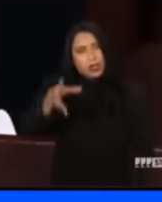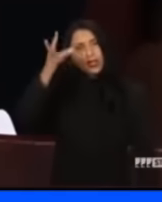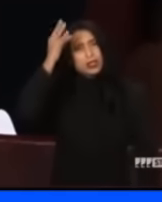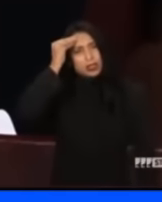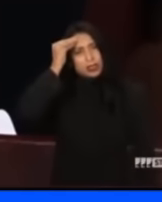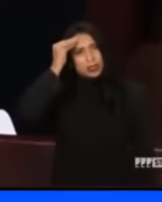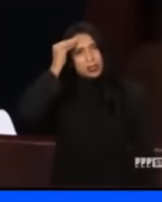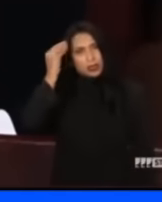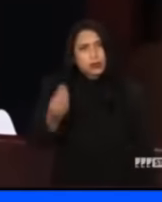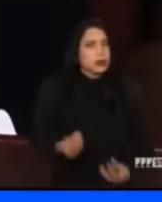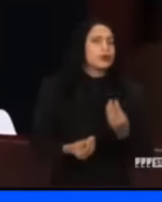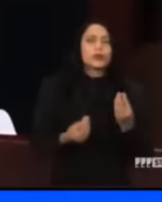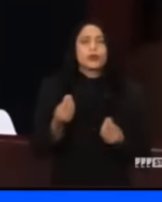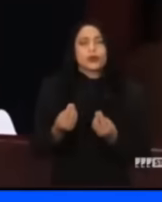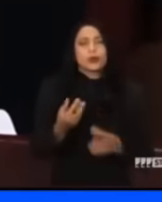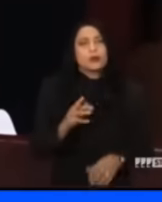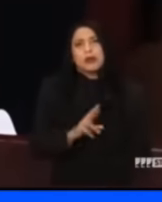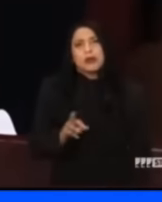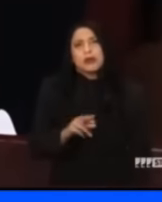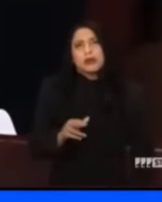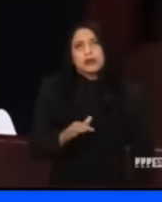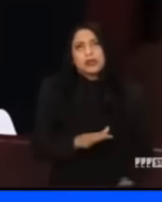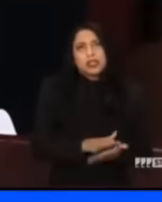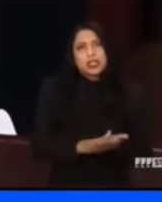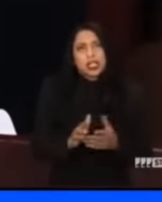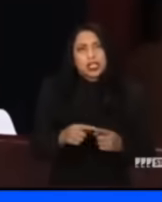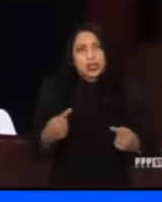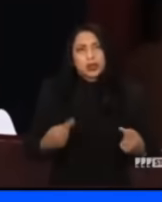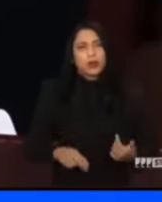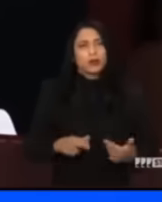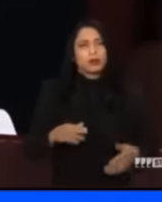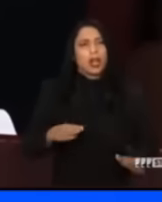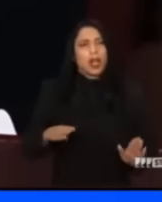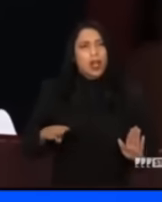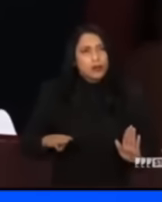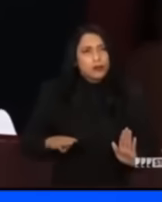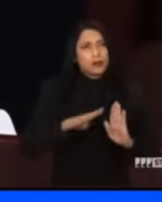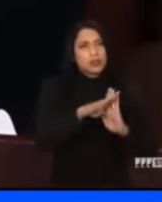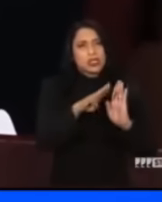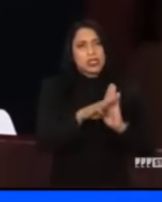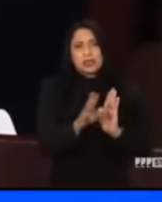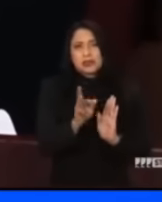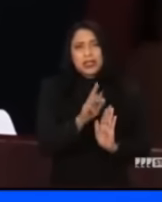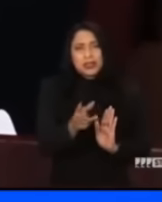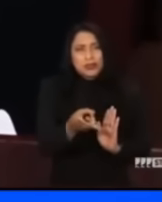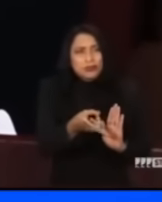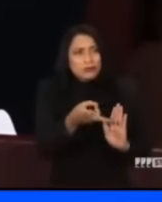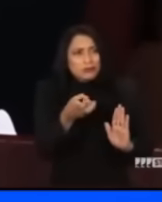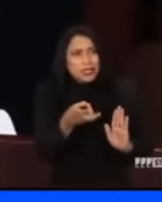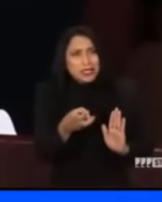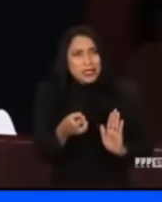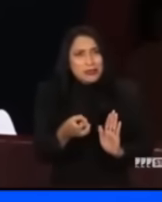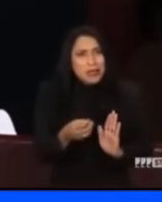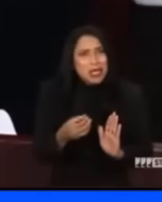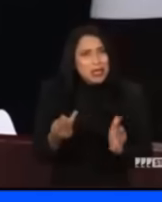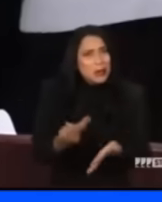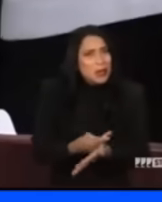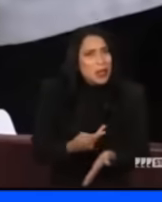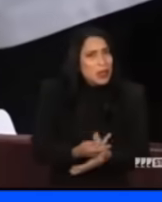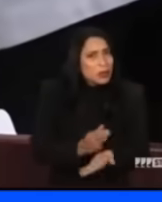que, como não havia nenhuma irregularidade, as Forças Armadas não tinham visto nenhuma vulnerabilidade,